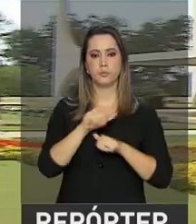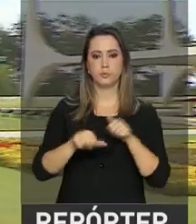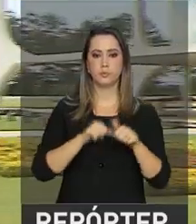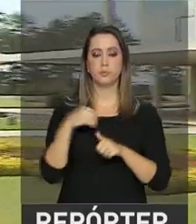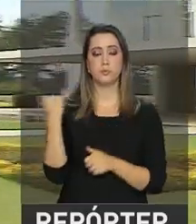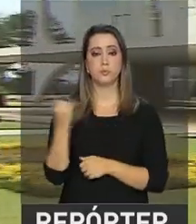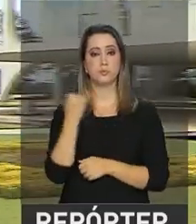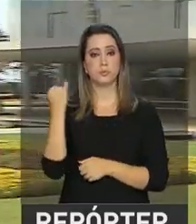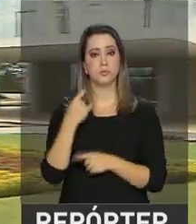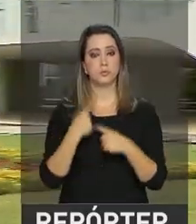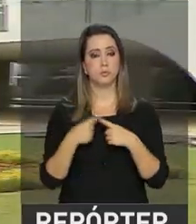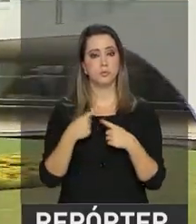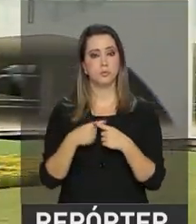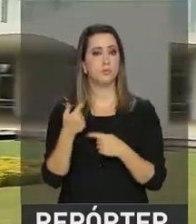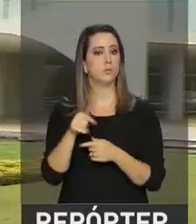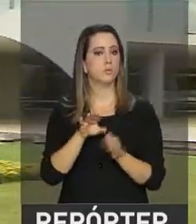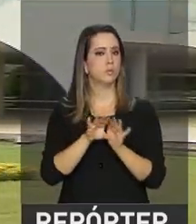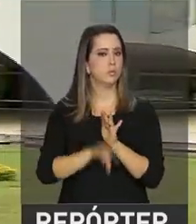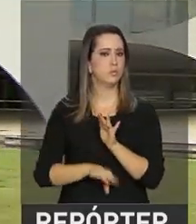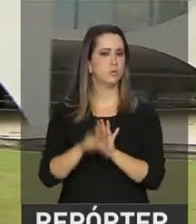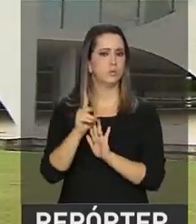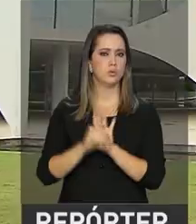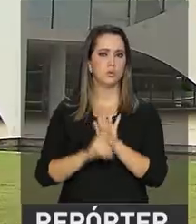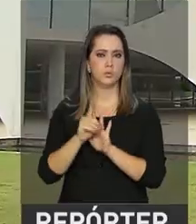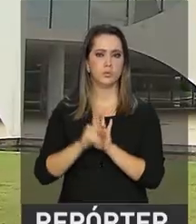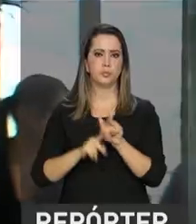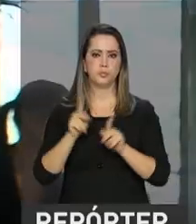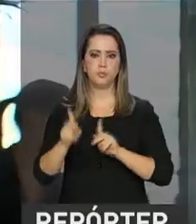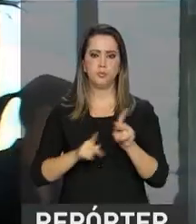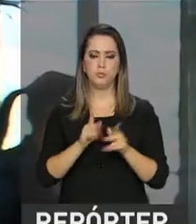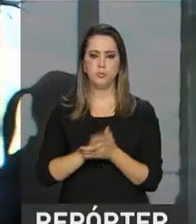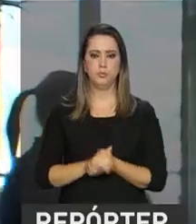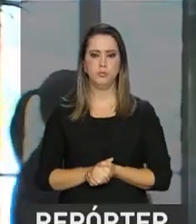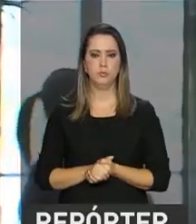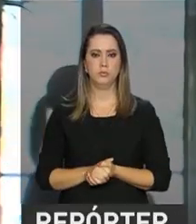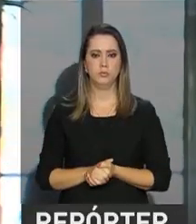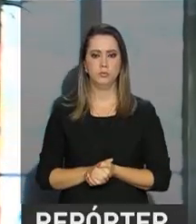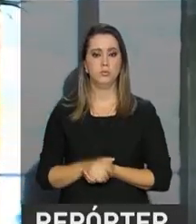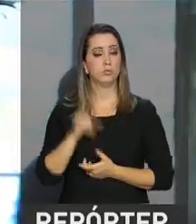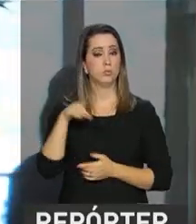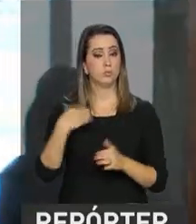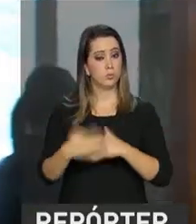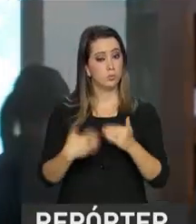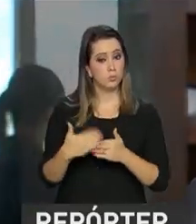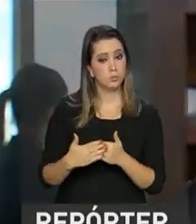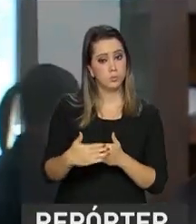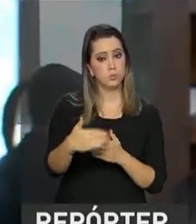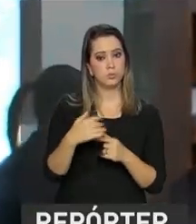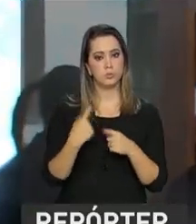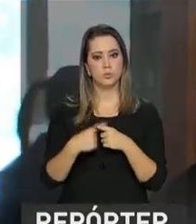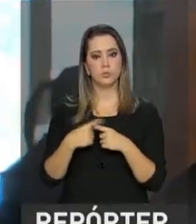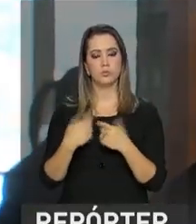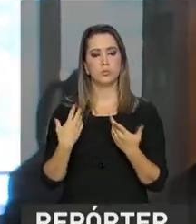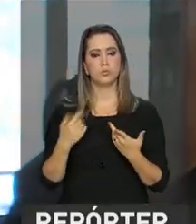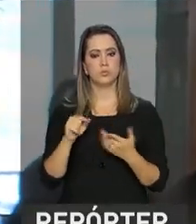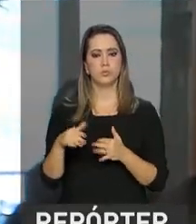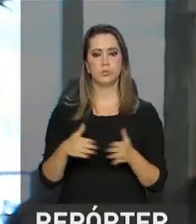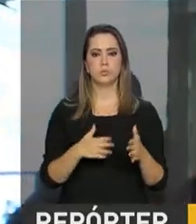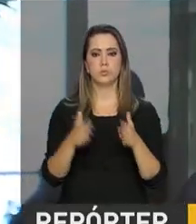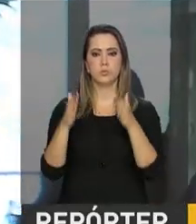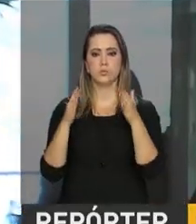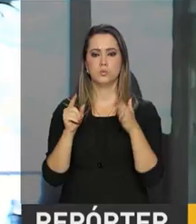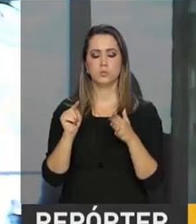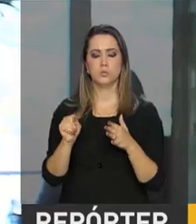são importantes porque não retiram direitos da população. Um avanço, né, no sentido daquilo, no rumo